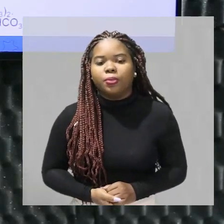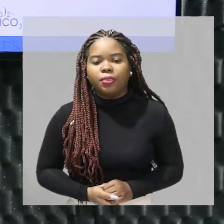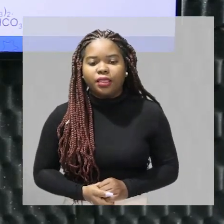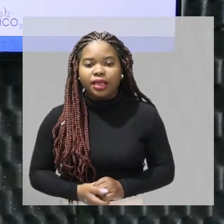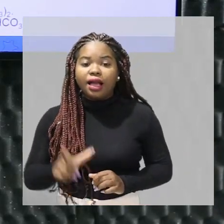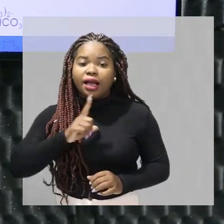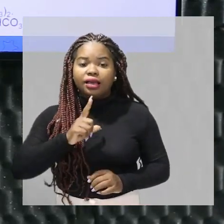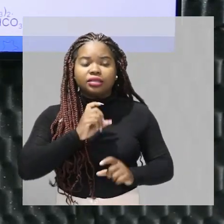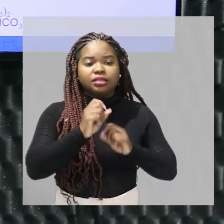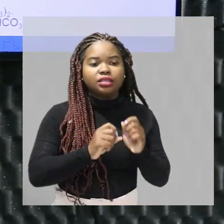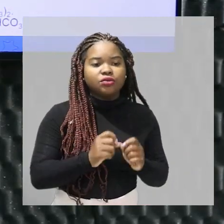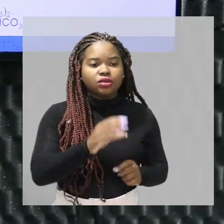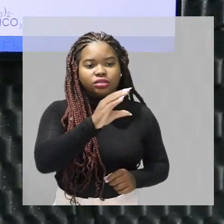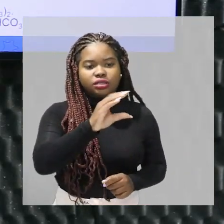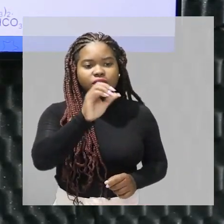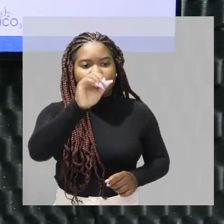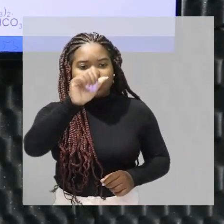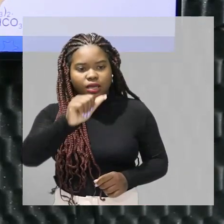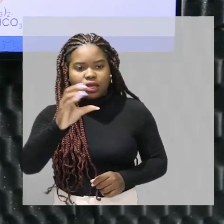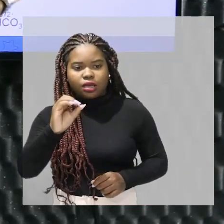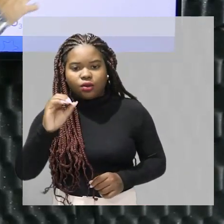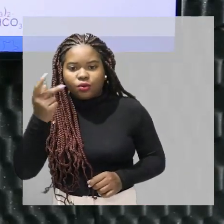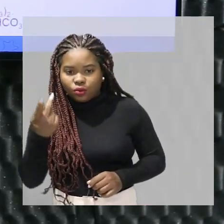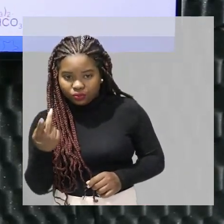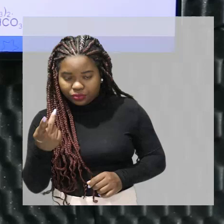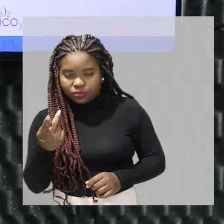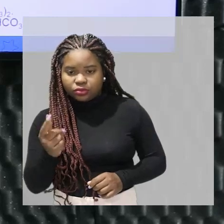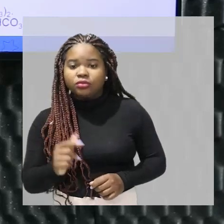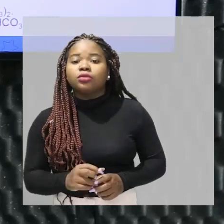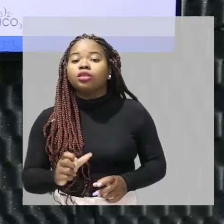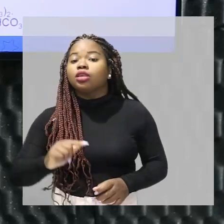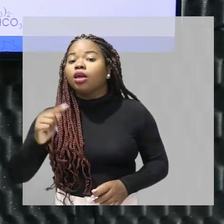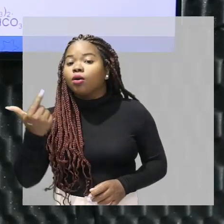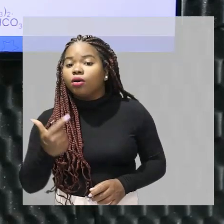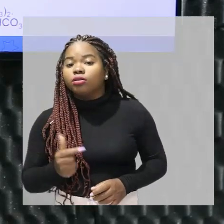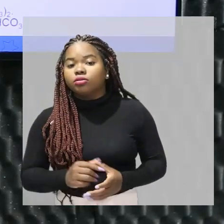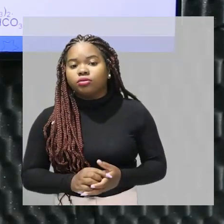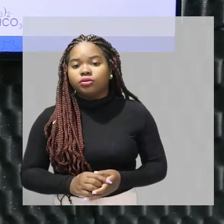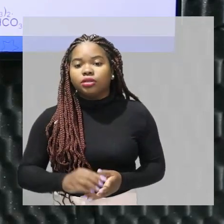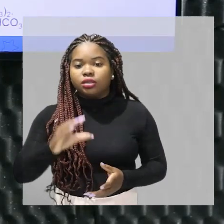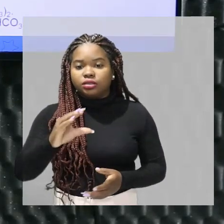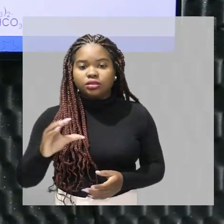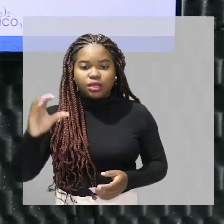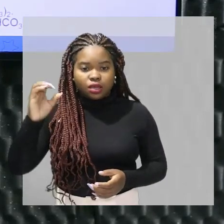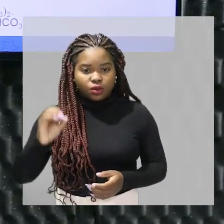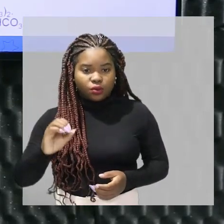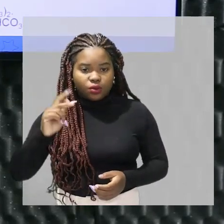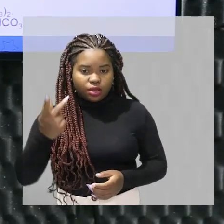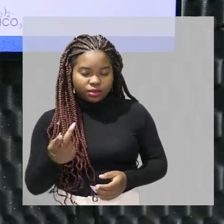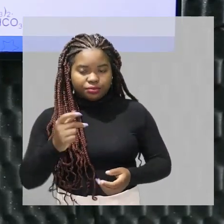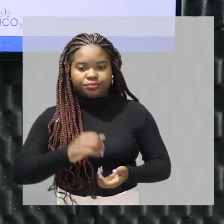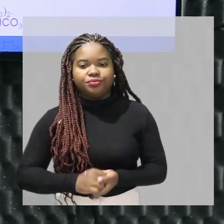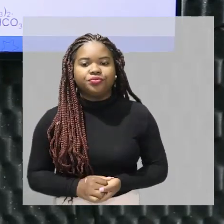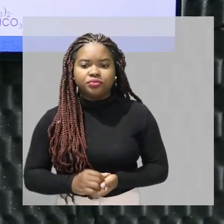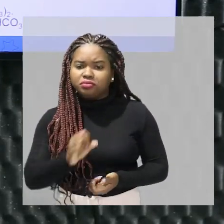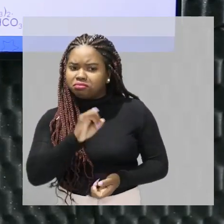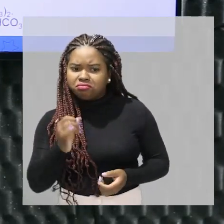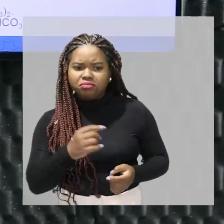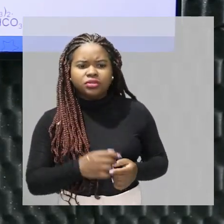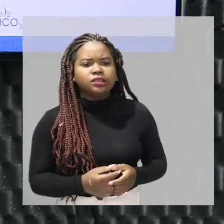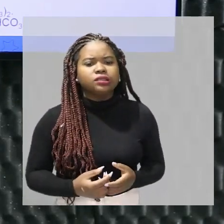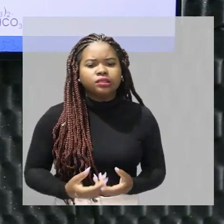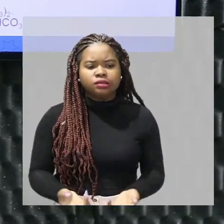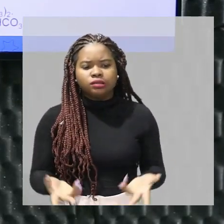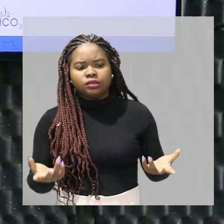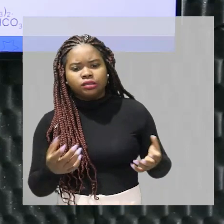o óxido de cálcio e o gasoso, o dióxido de carbono. Se combinarmos o óxido de